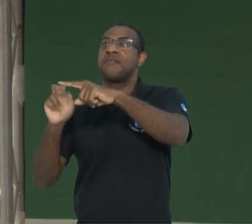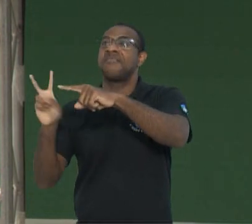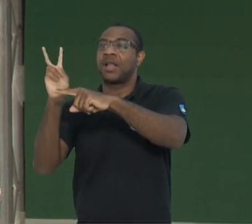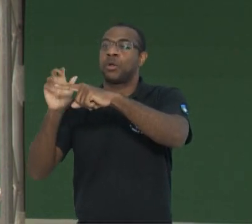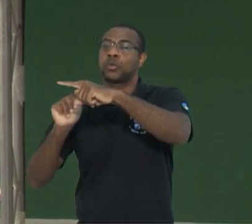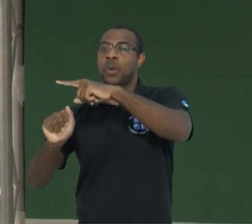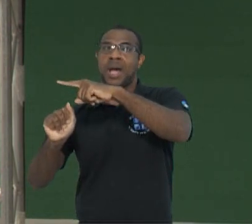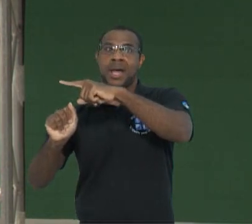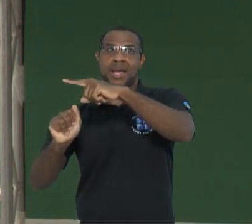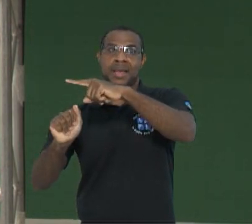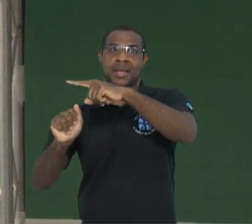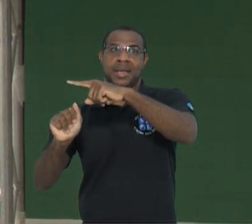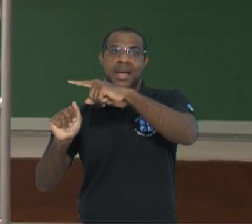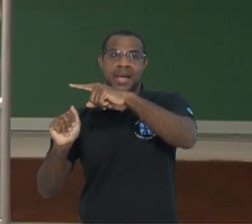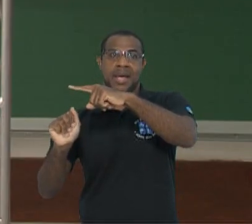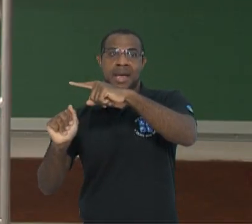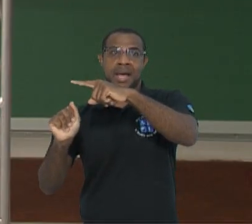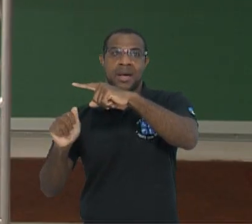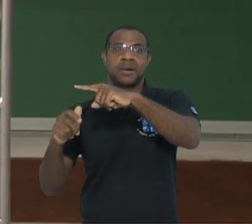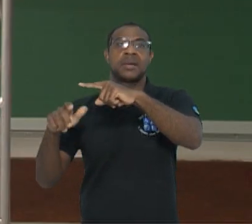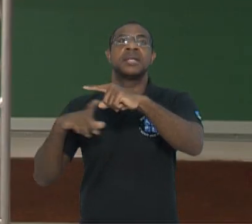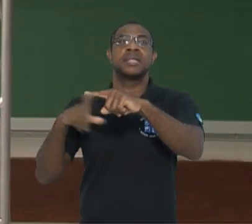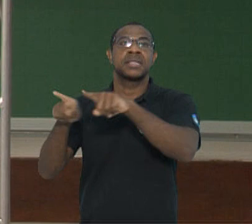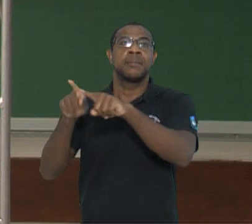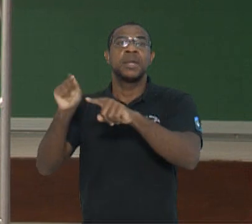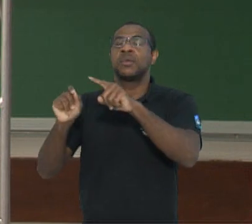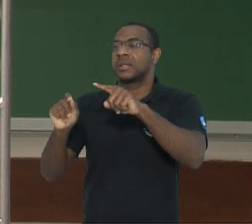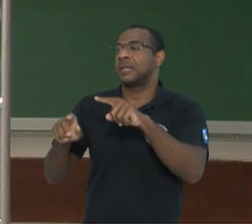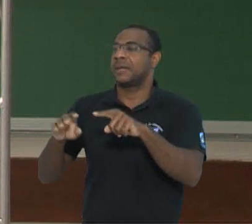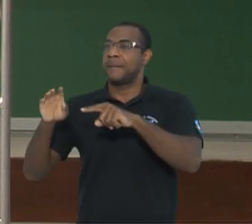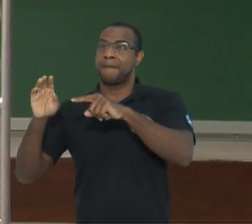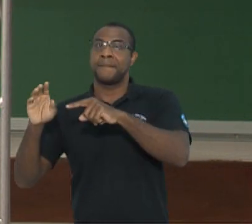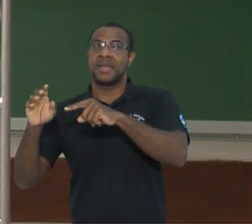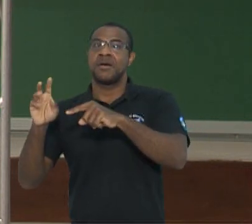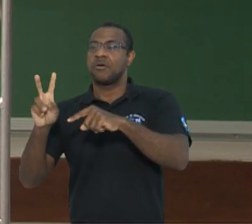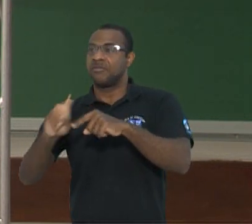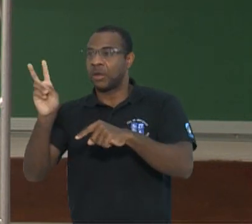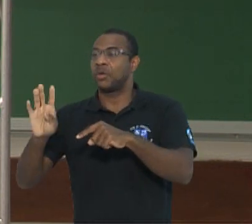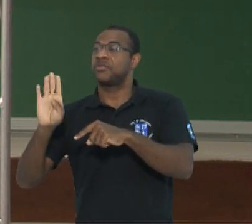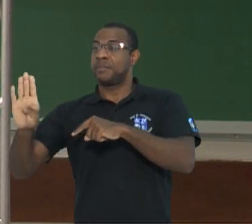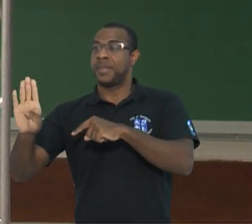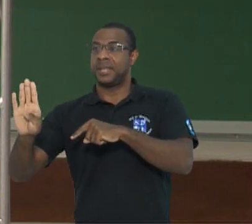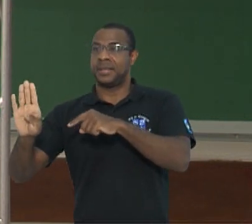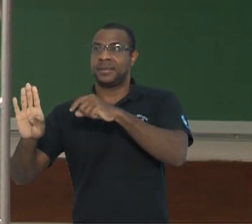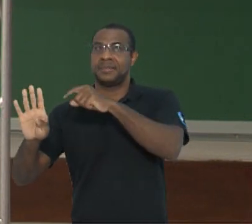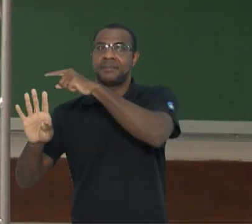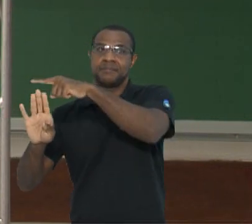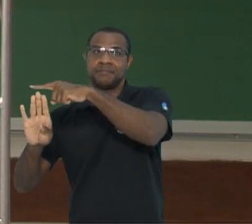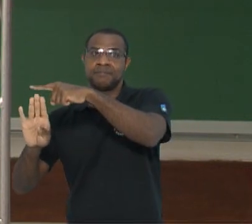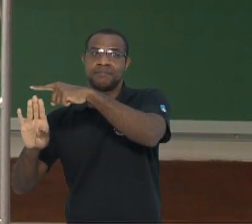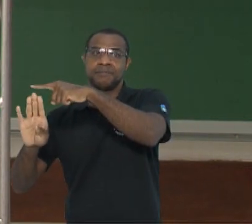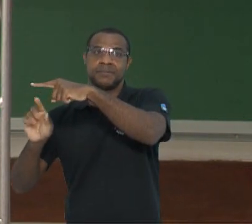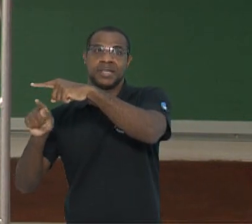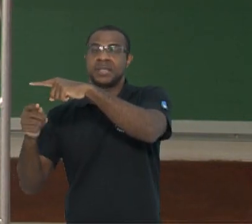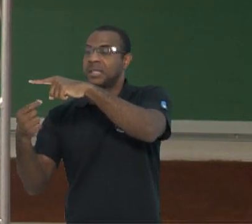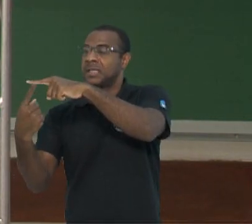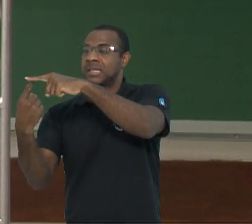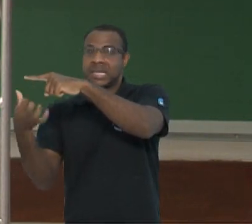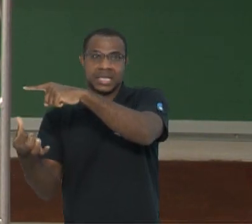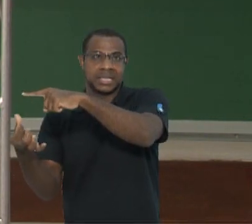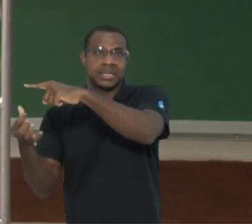e de b². Isso é uma coisa que não vai mudar na equação da hipérbole. Os denominadores terão essa ordem. Primeiro